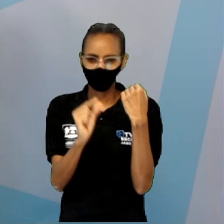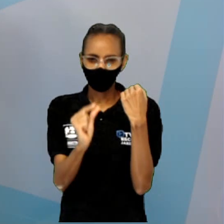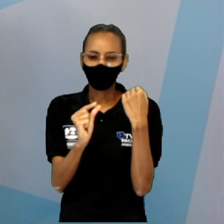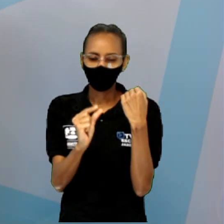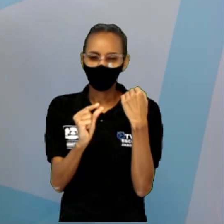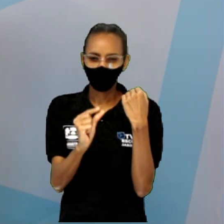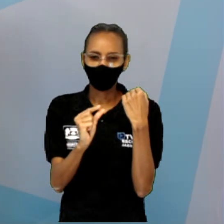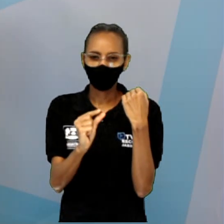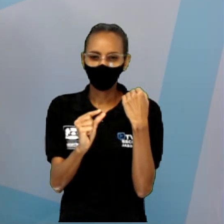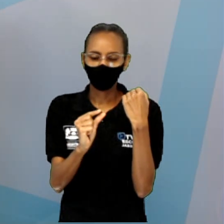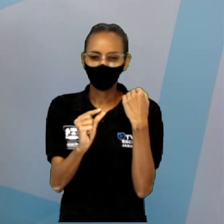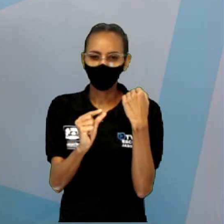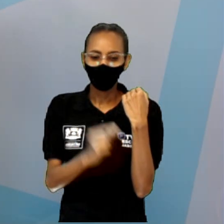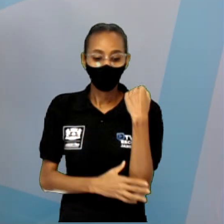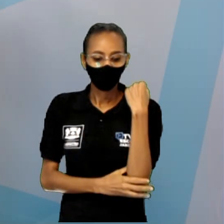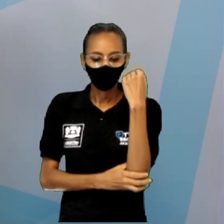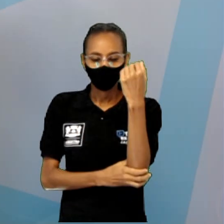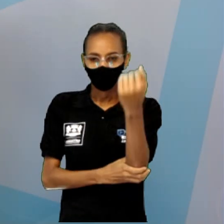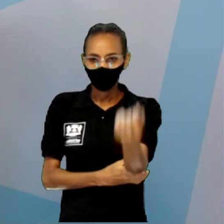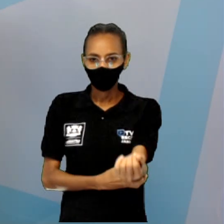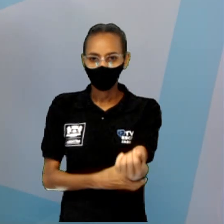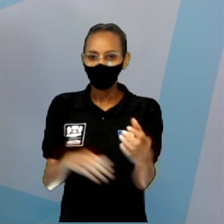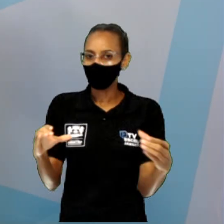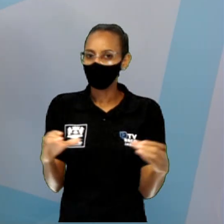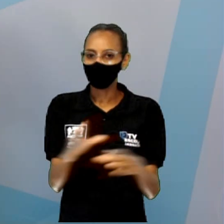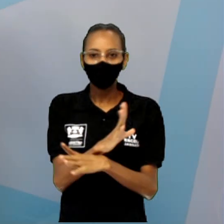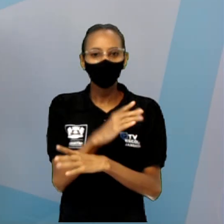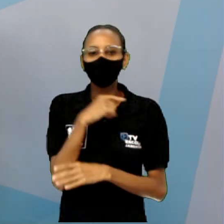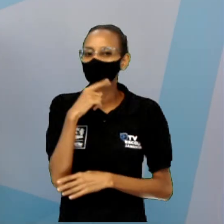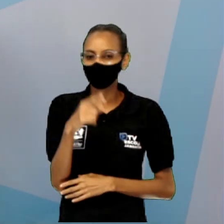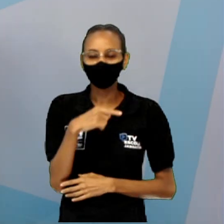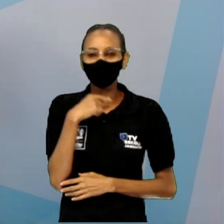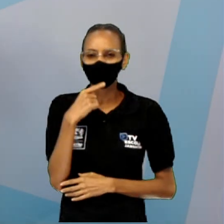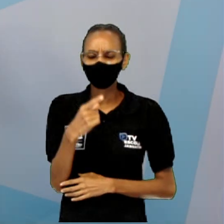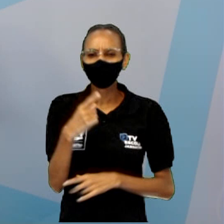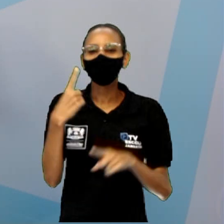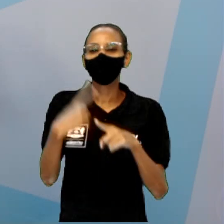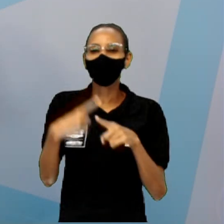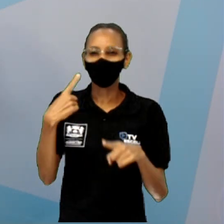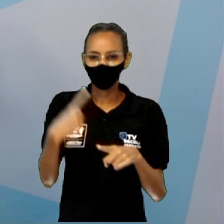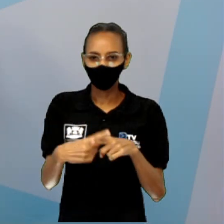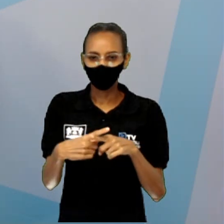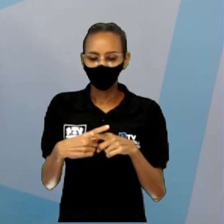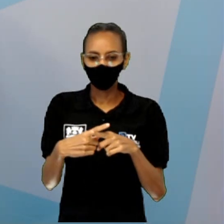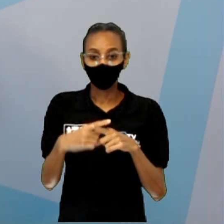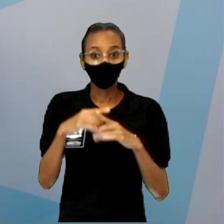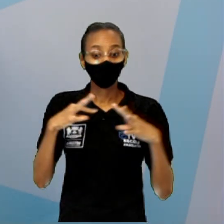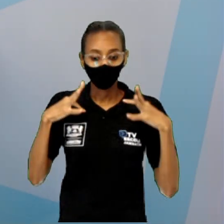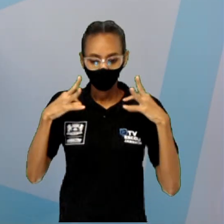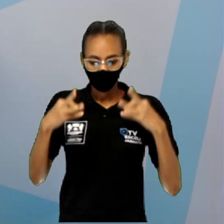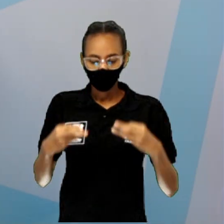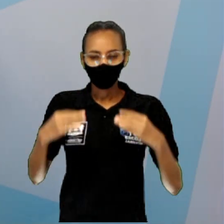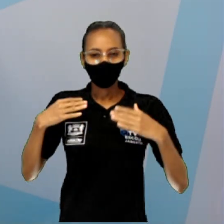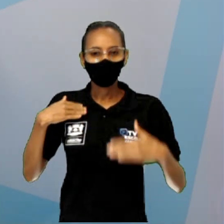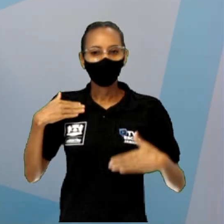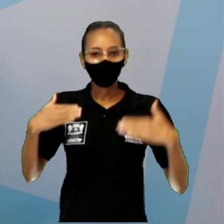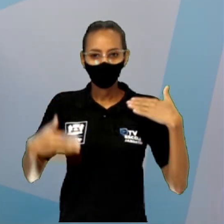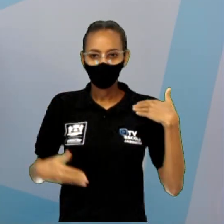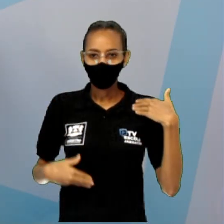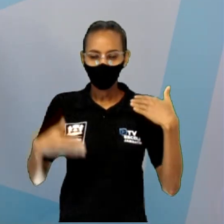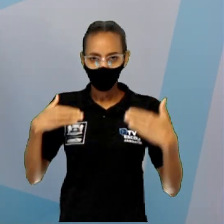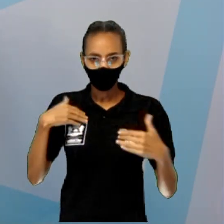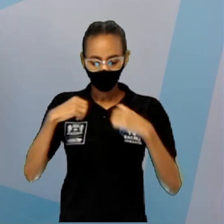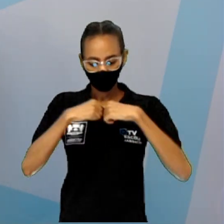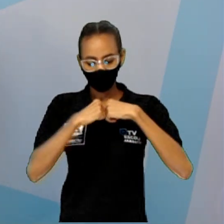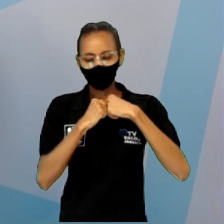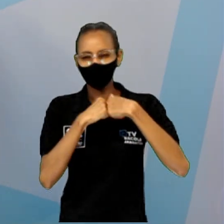angulação. Ele não vai passar para o completo. E isso acontece com todas as nossas articulações. Pode ser com o cotovelo,